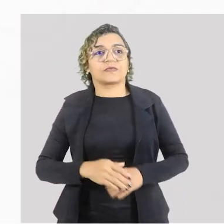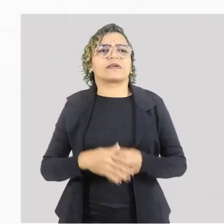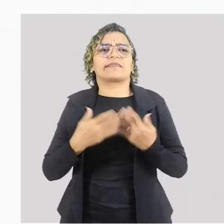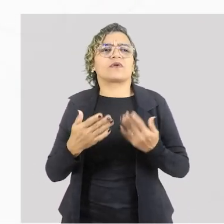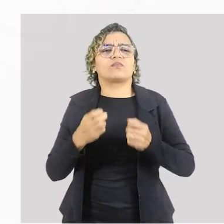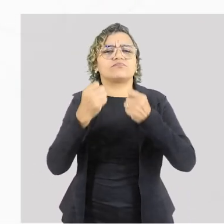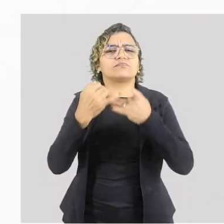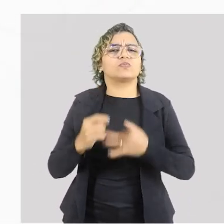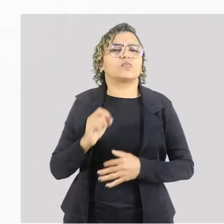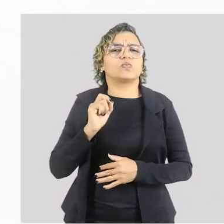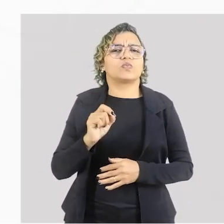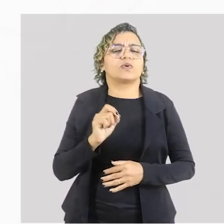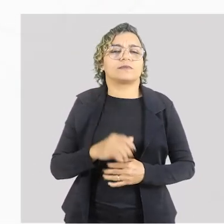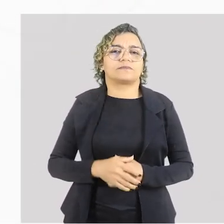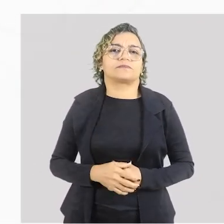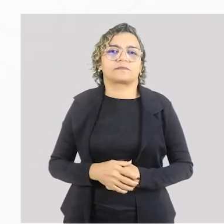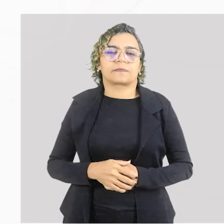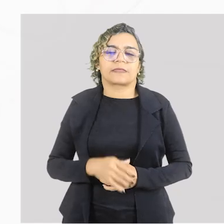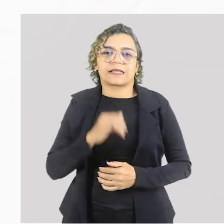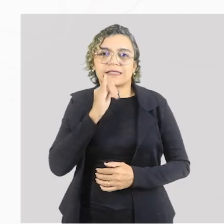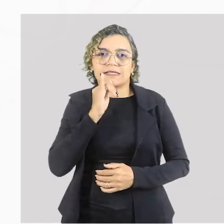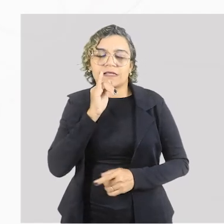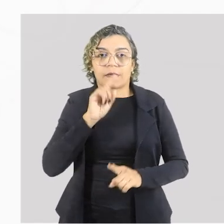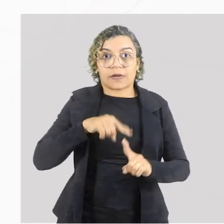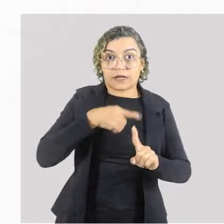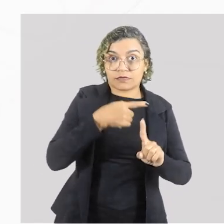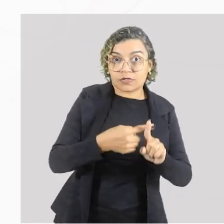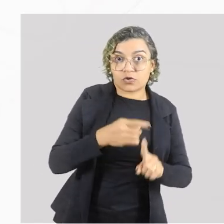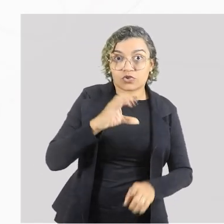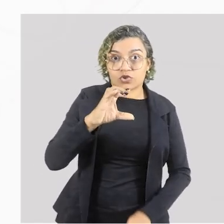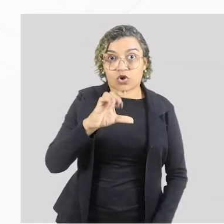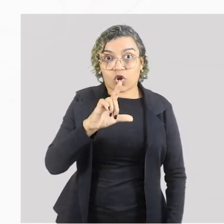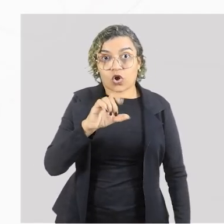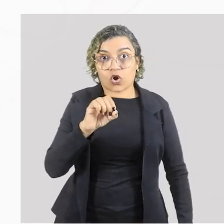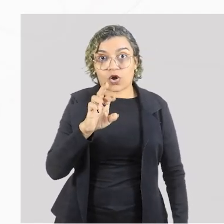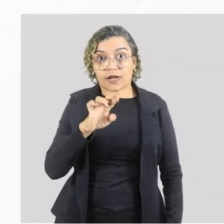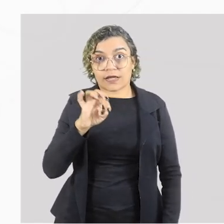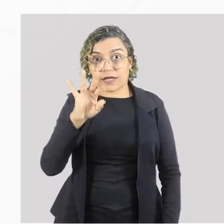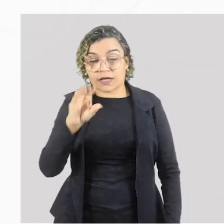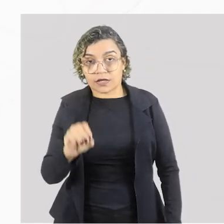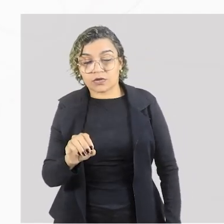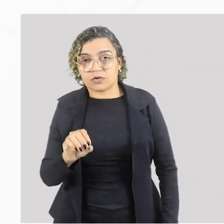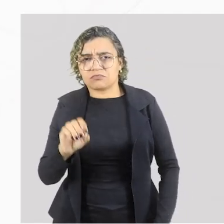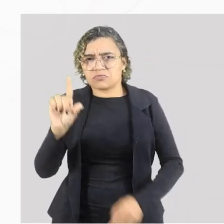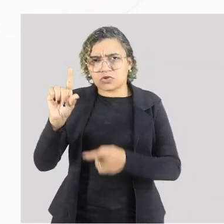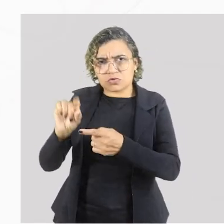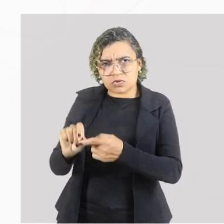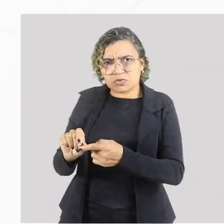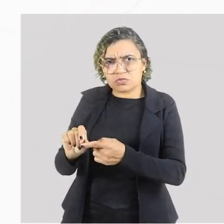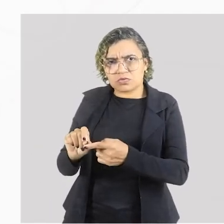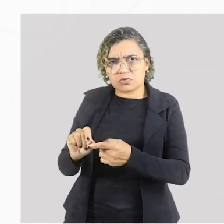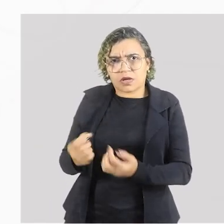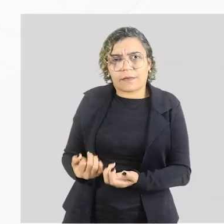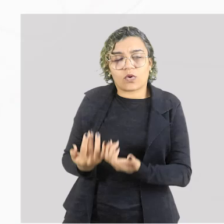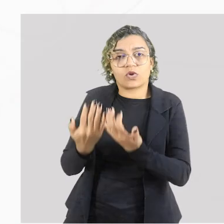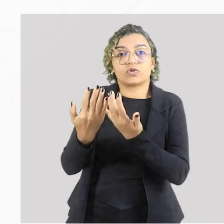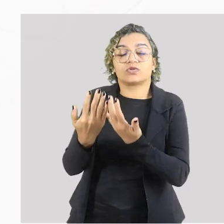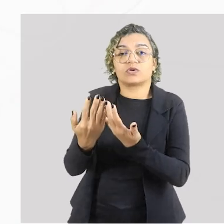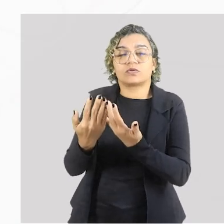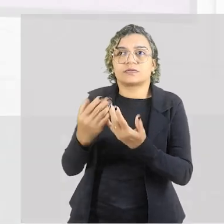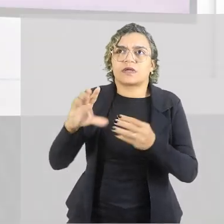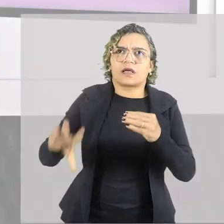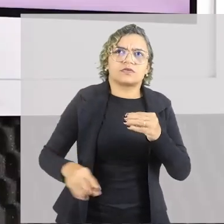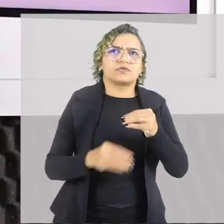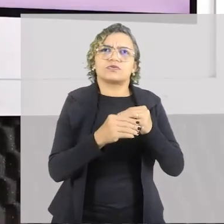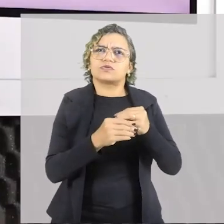diz o seguinte. A adição de cloreto de sódio aos líquidos diminui suas temperaturas de ebulição. Adicionar cloreto de sódio